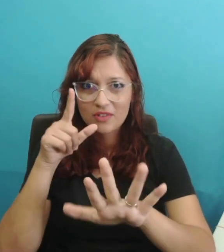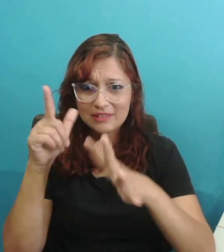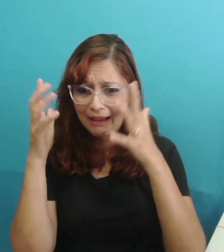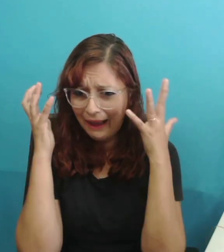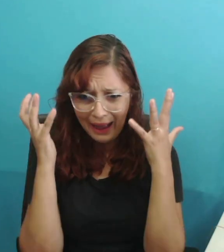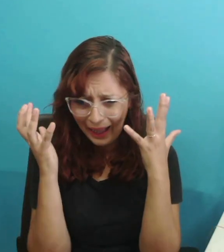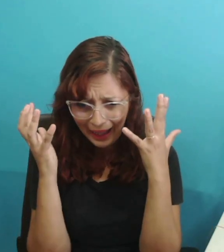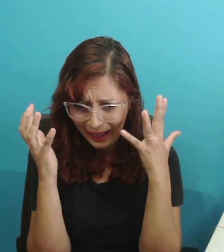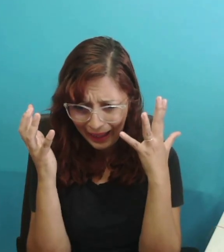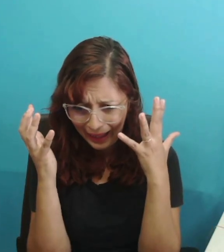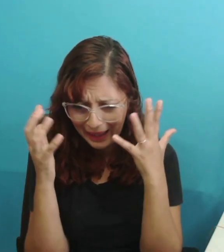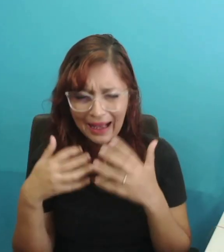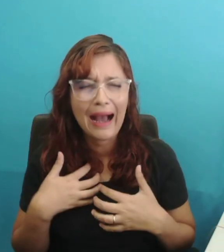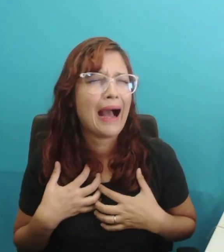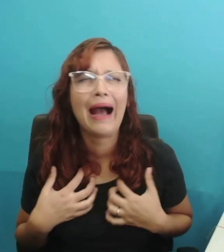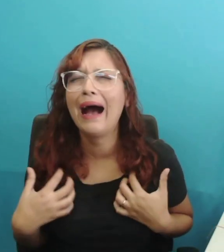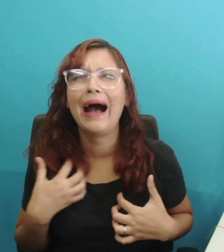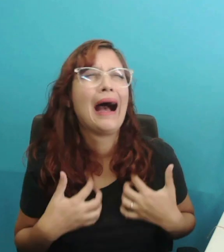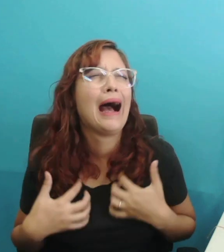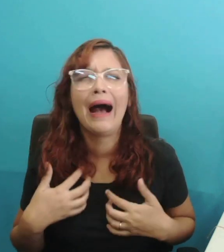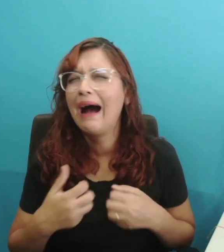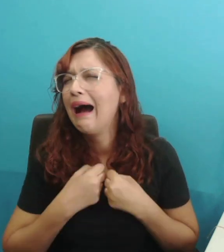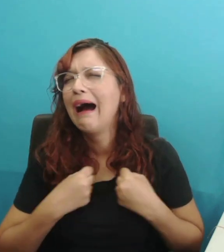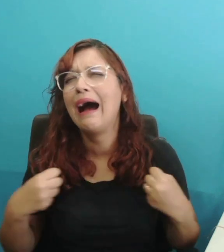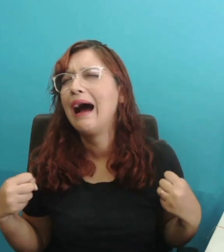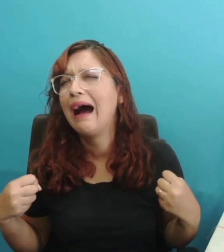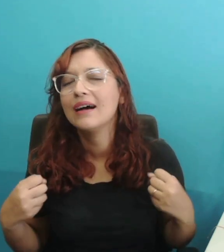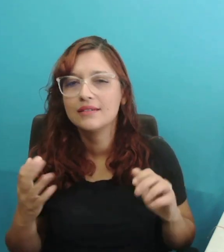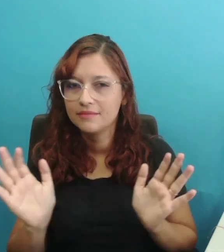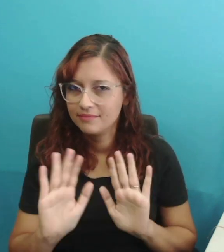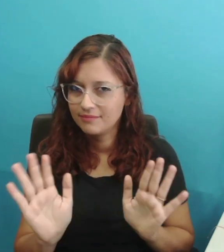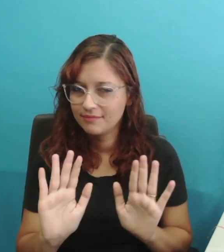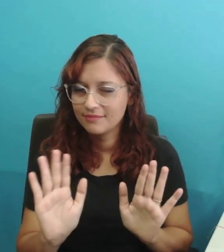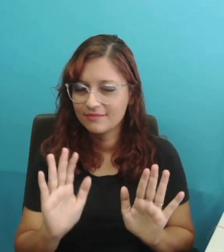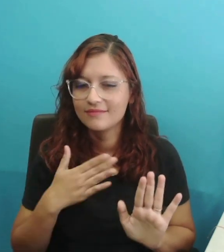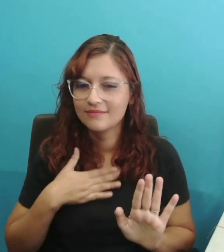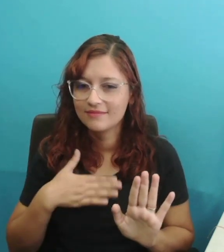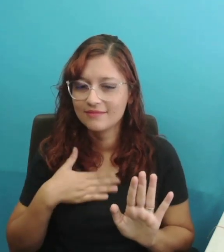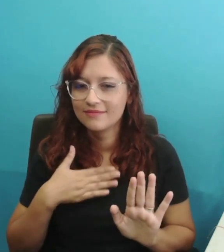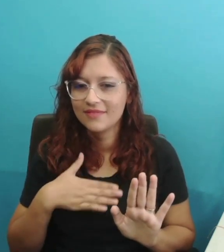Mas calma. Não se desespere, não se angustie.